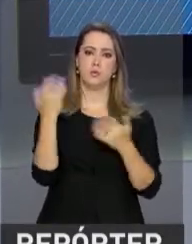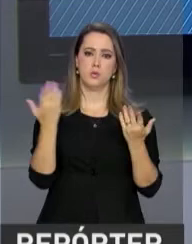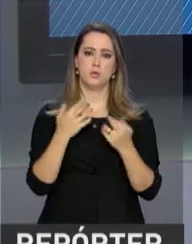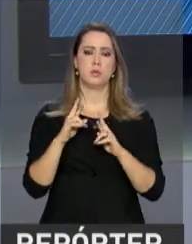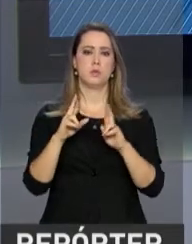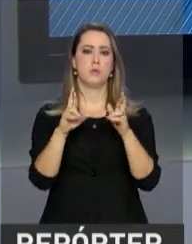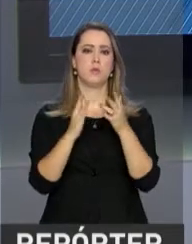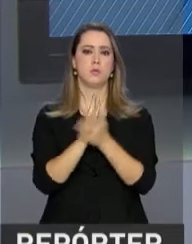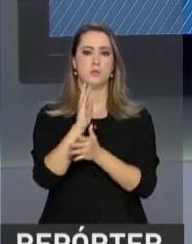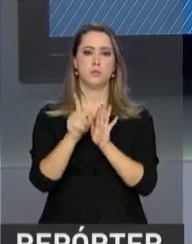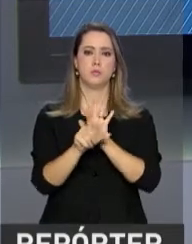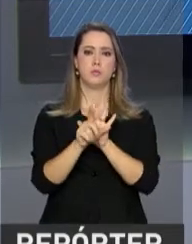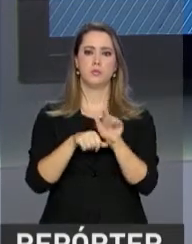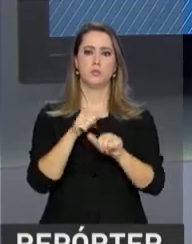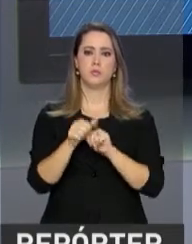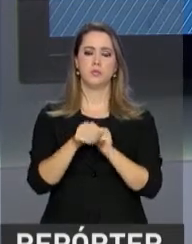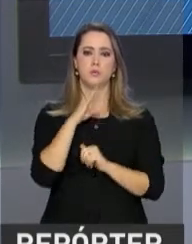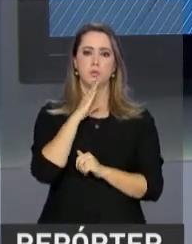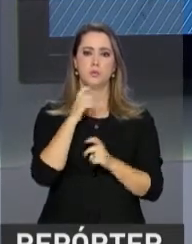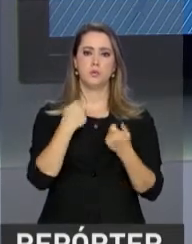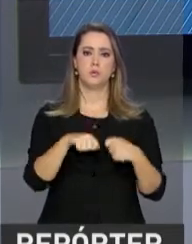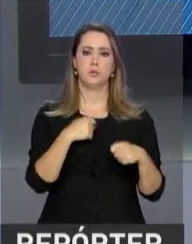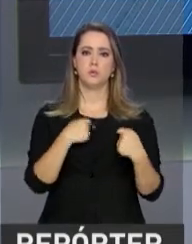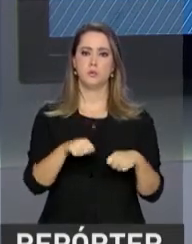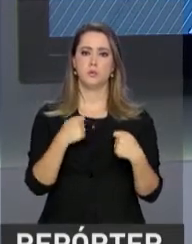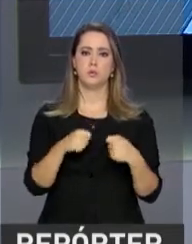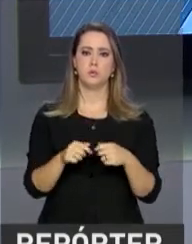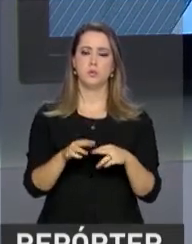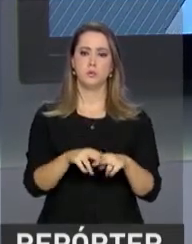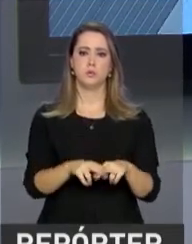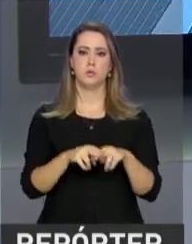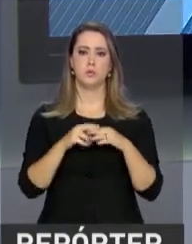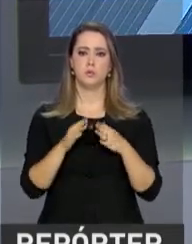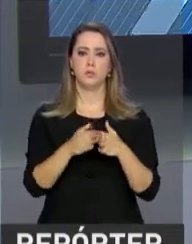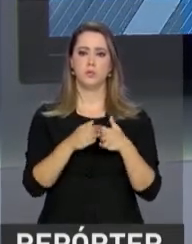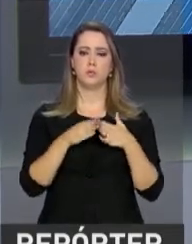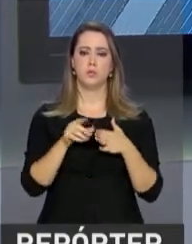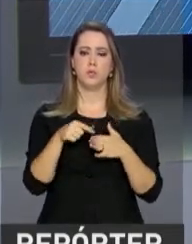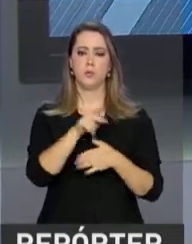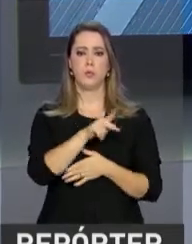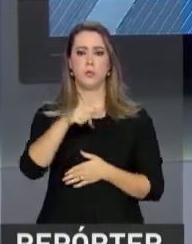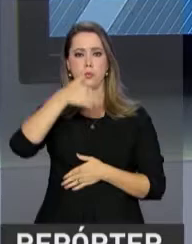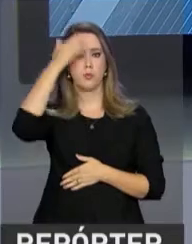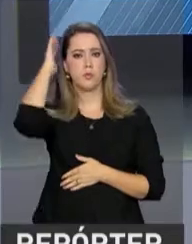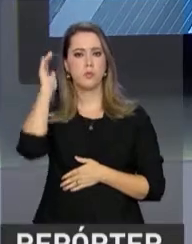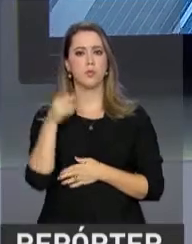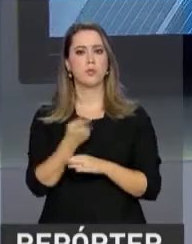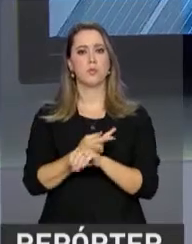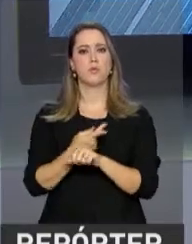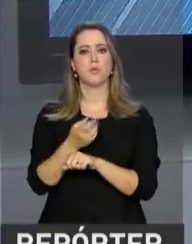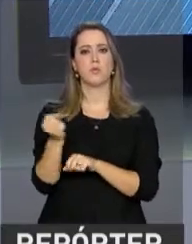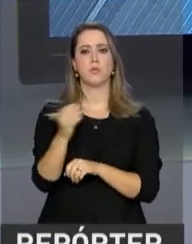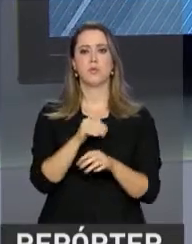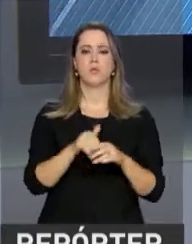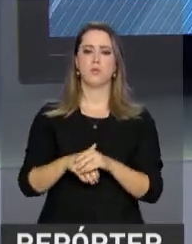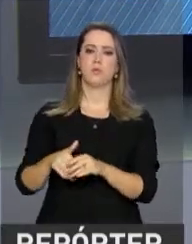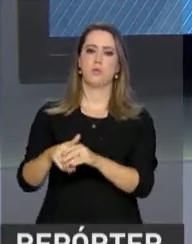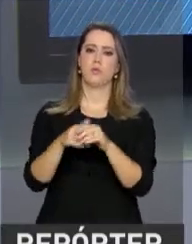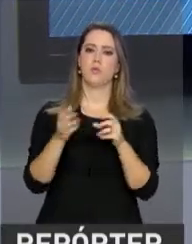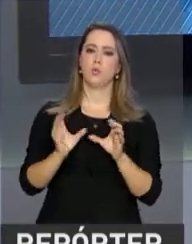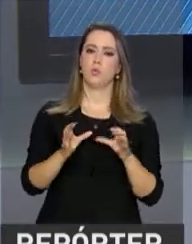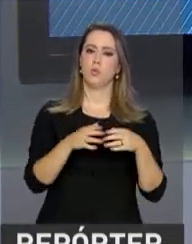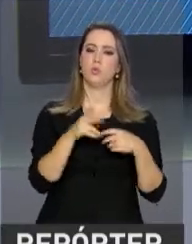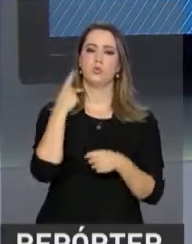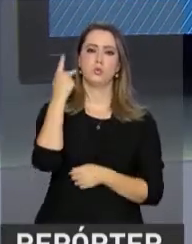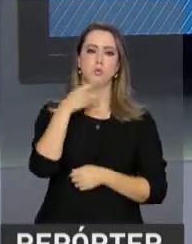aguarda pela aprovação da reforma por reconhecer sua necessidade e que a pedido do presidente temer vai buscar novos votos com a